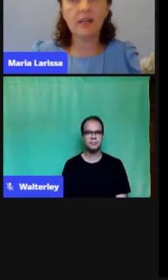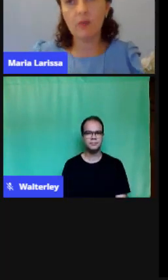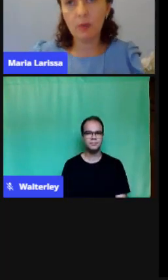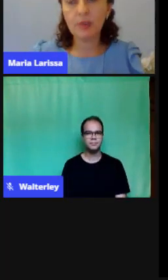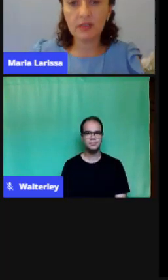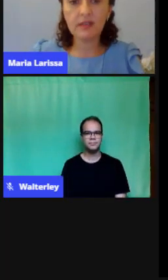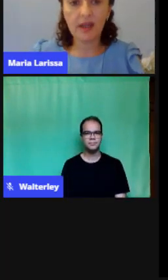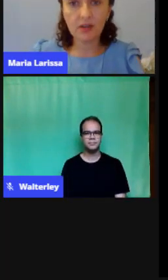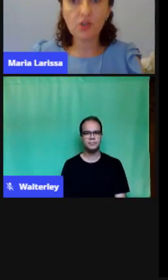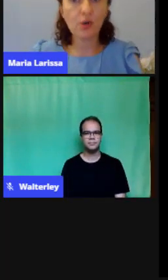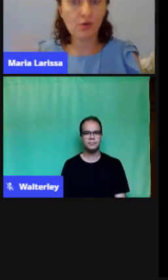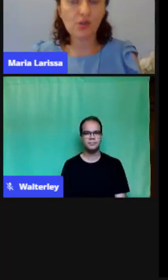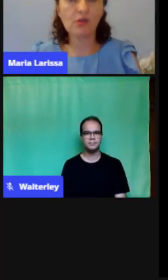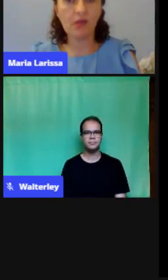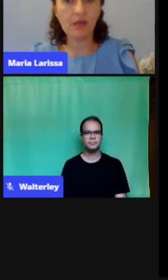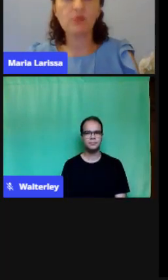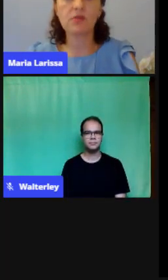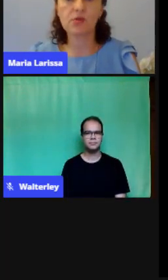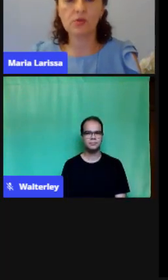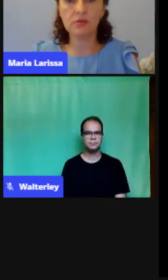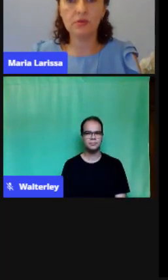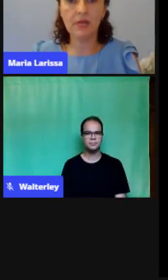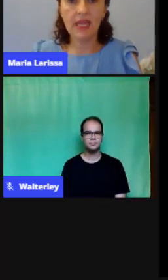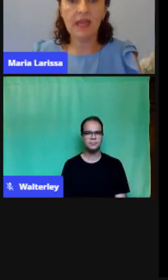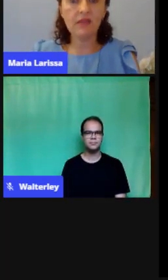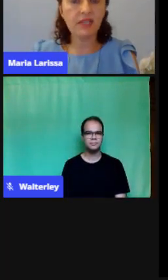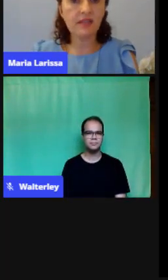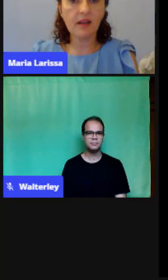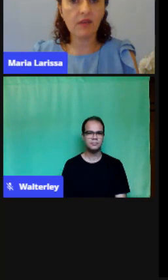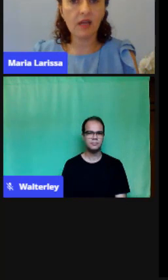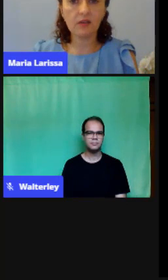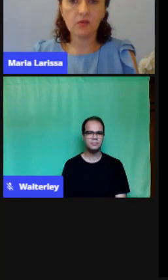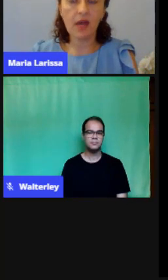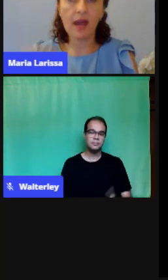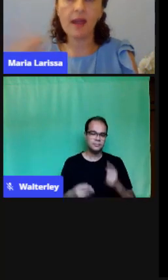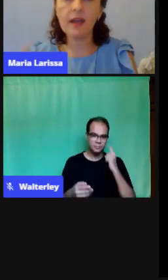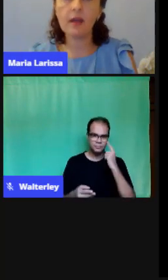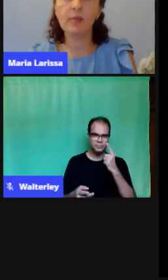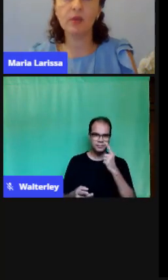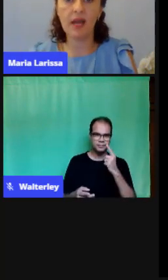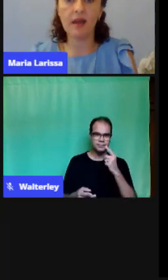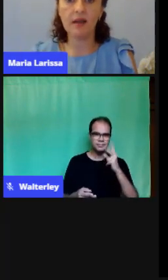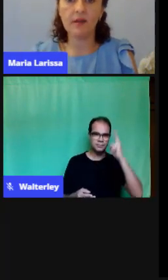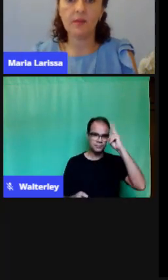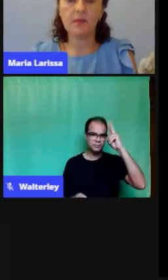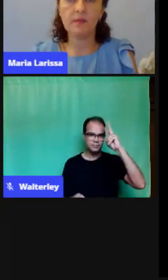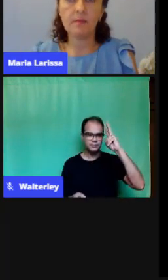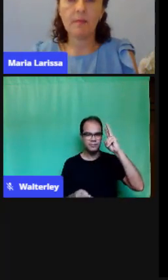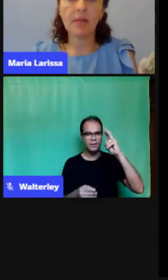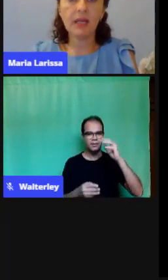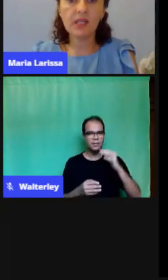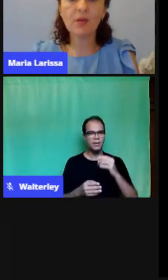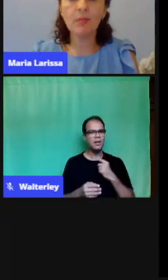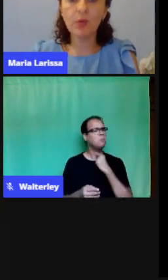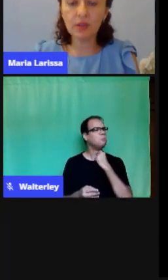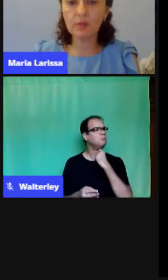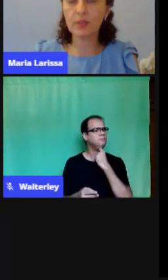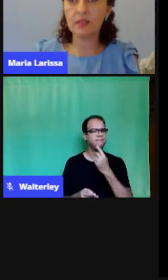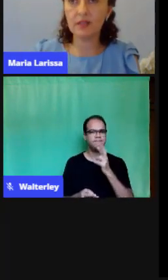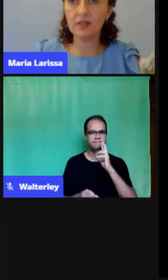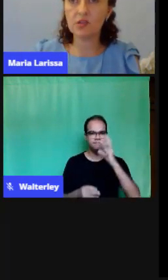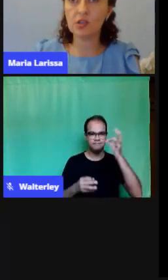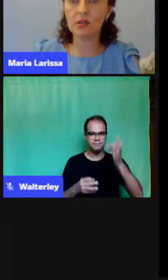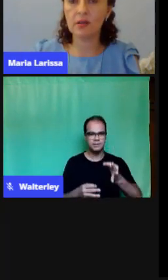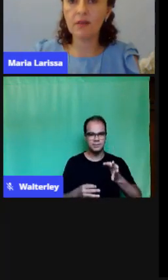não perdeu a oportunidade de continuar no nosso jogo. Ele vai ser levado a recapitular. Para isso é